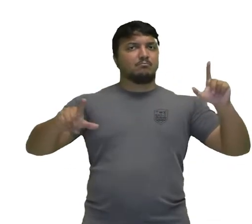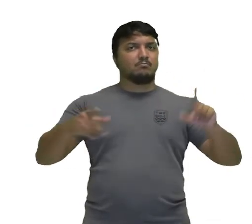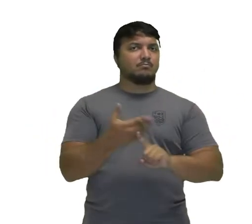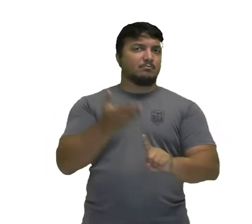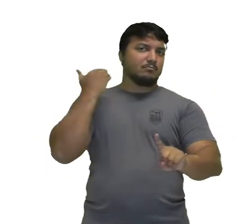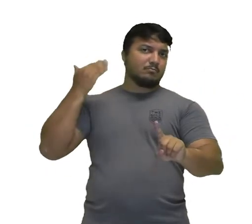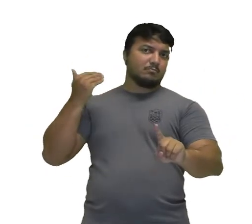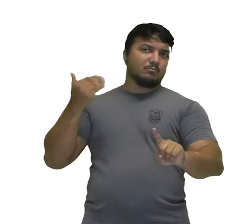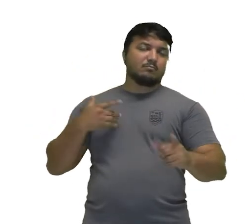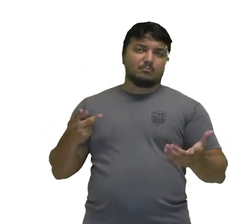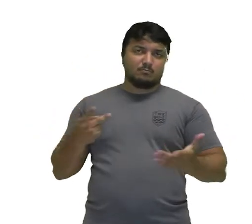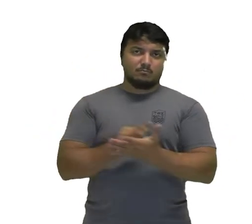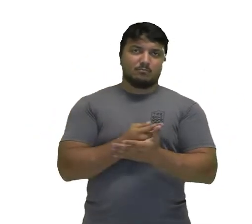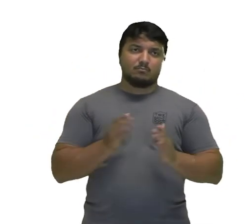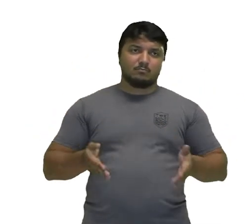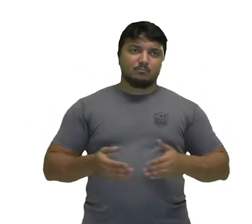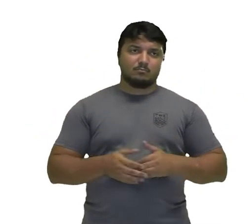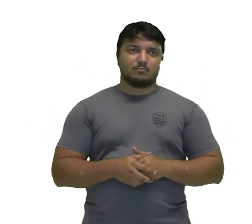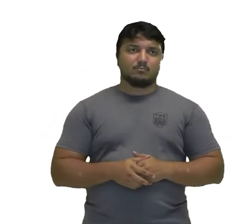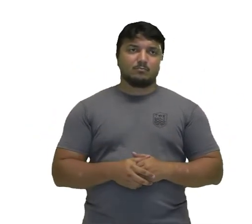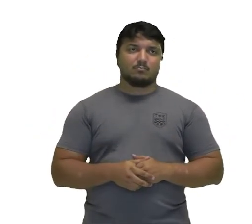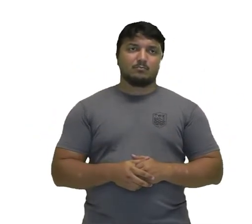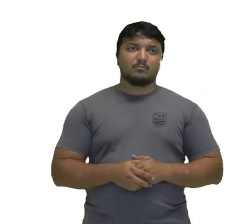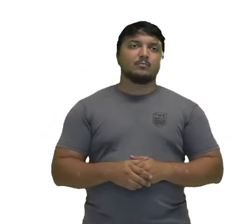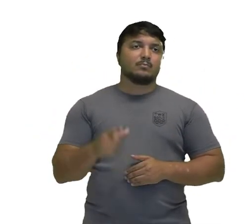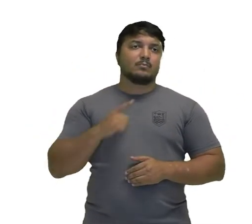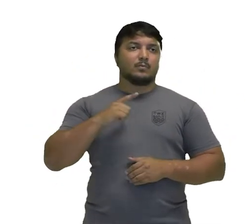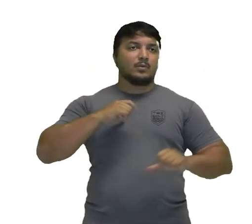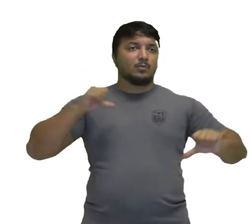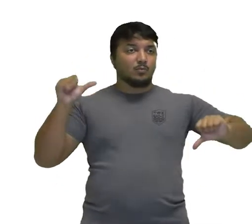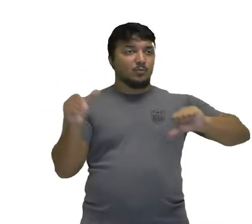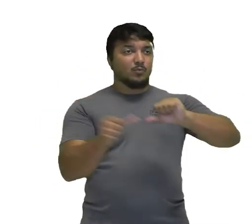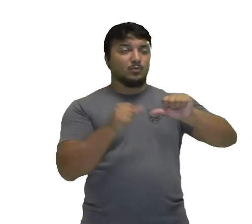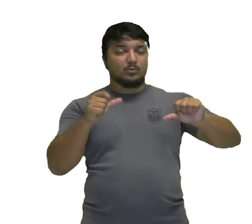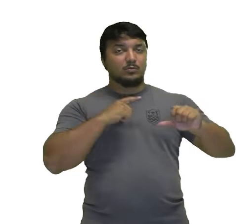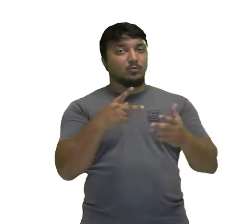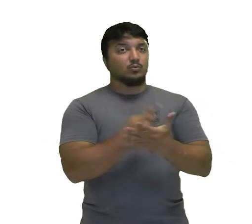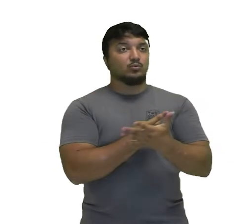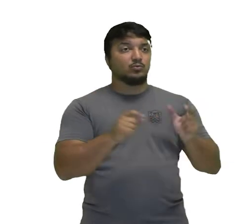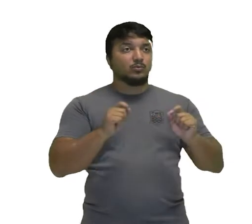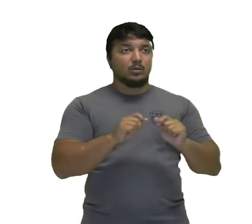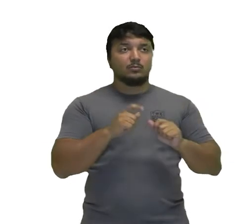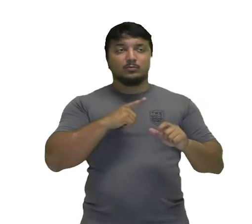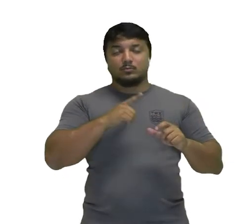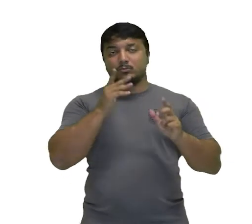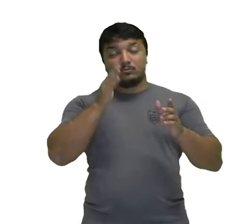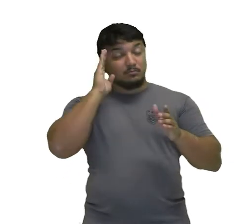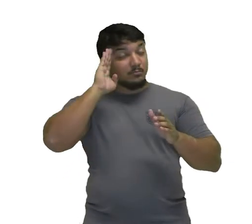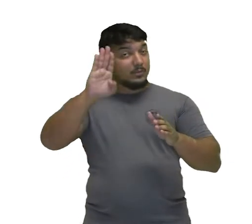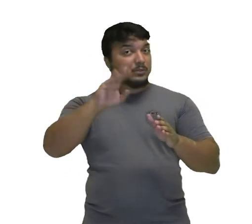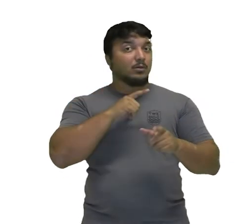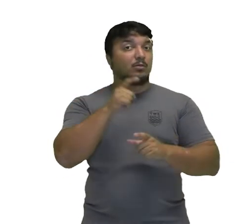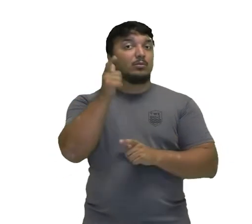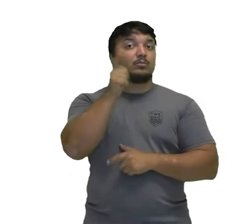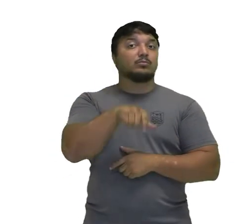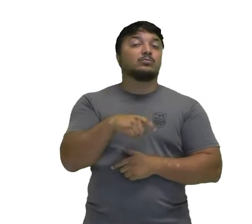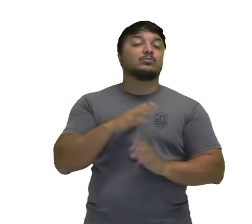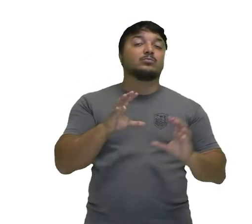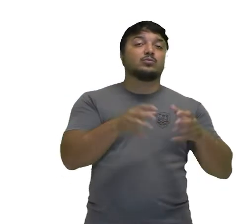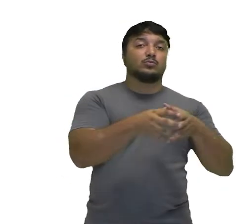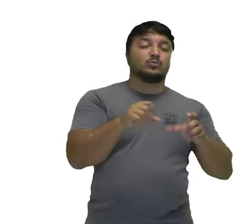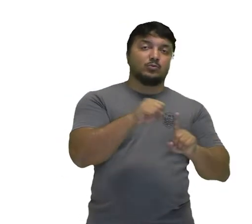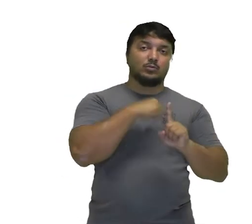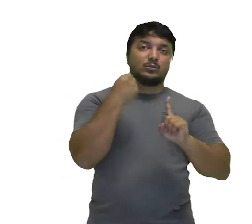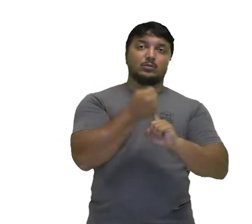antes existia. As mudanças citadas foram conduzidas principalmente pelos seguintes atores